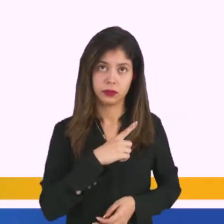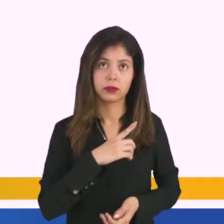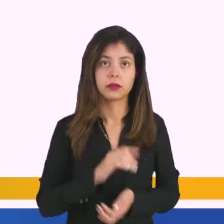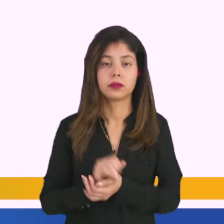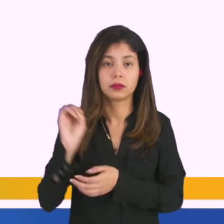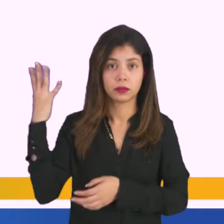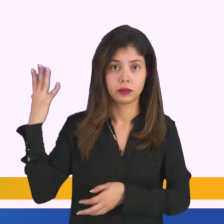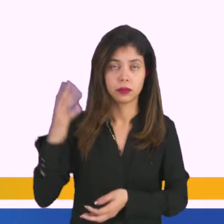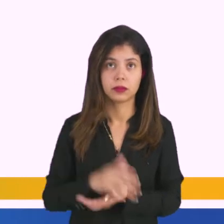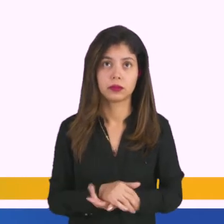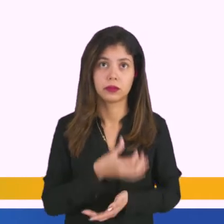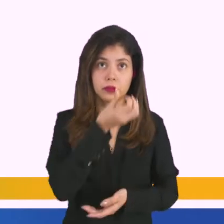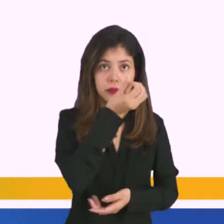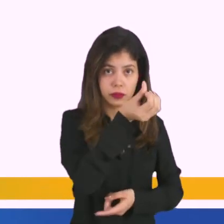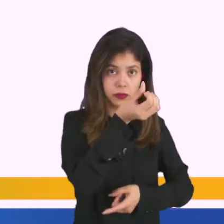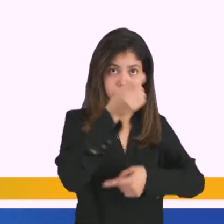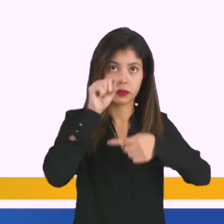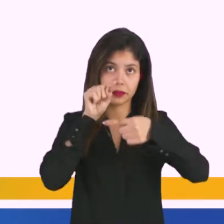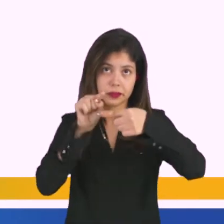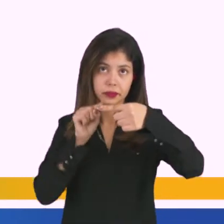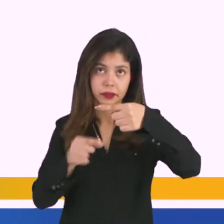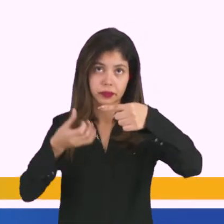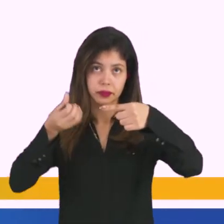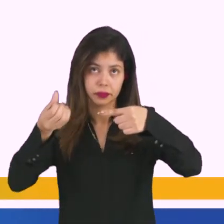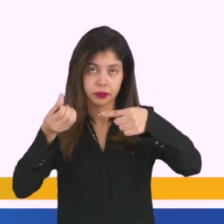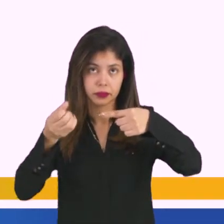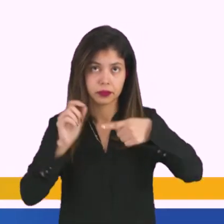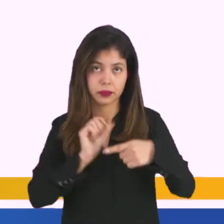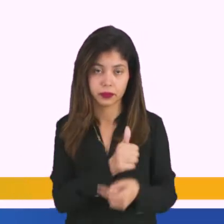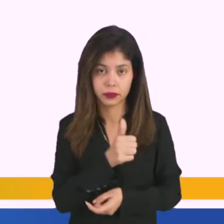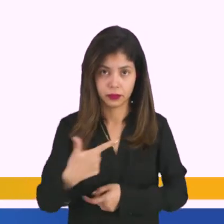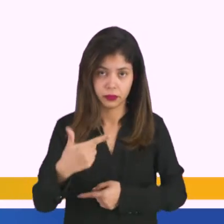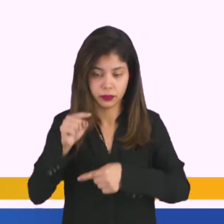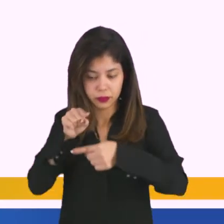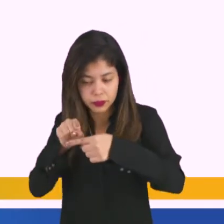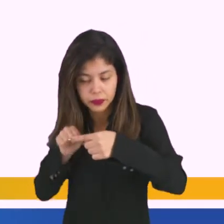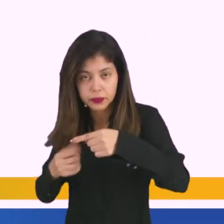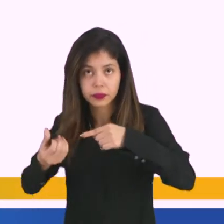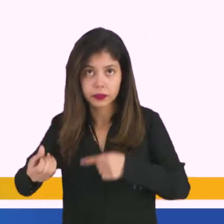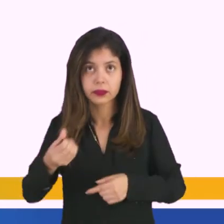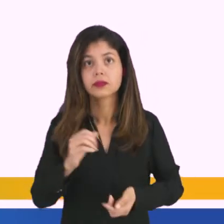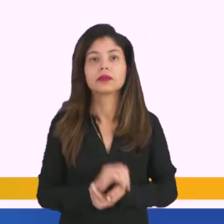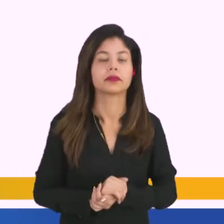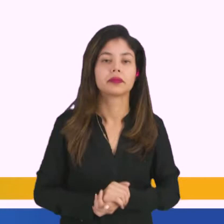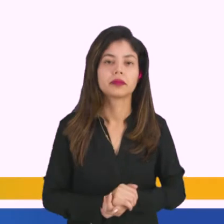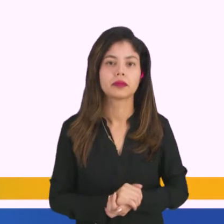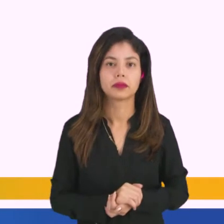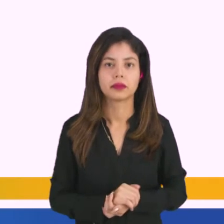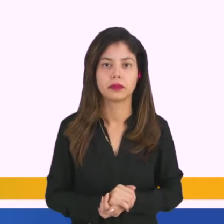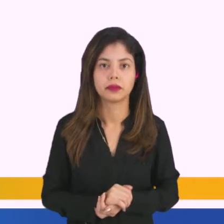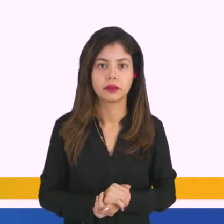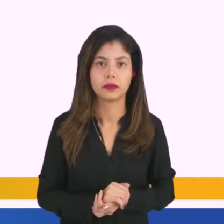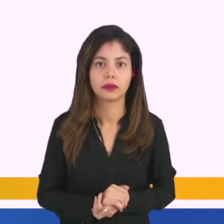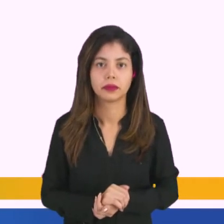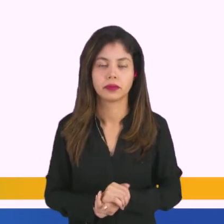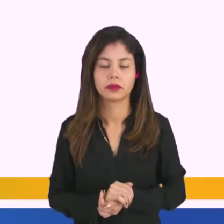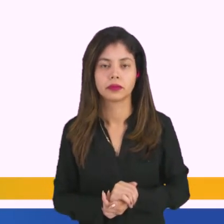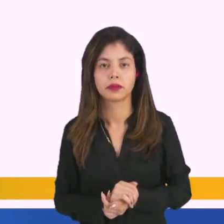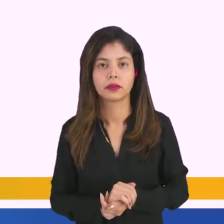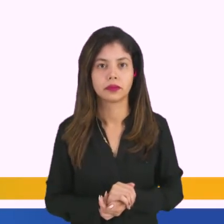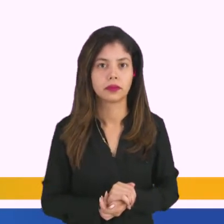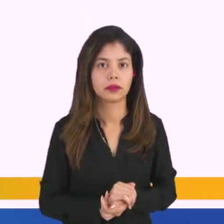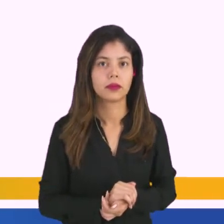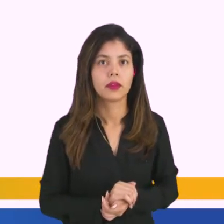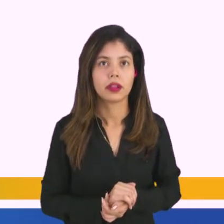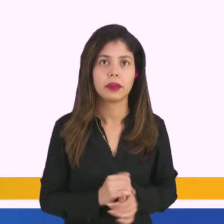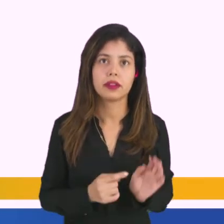podem acontecer. Então, se a gente simplificar essa fração, né, o número de cima e o de baixo por 6, né, dividindo o de cima por